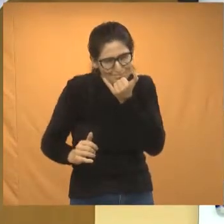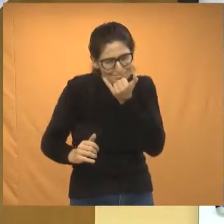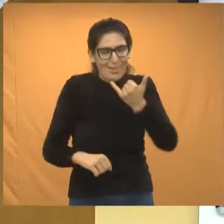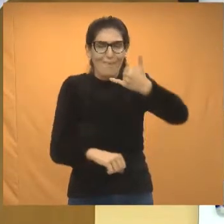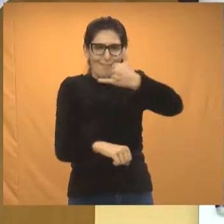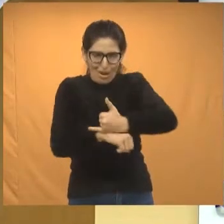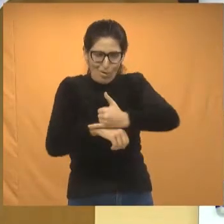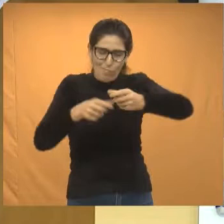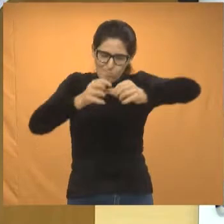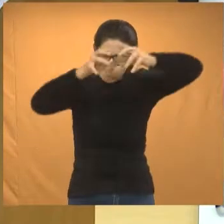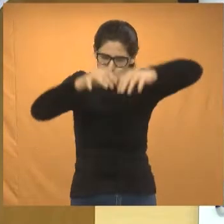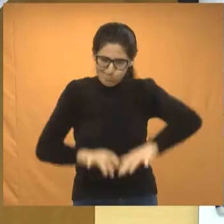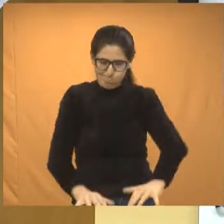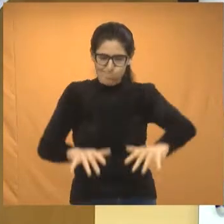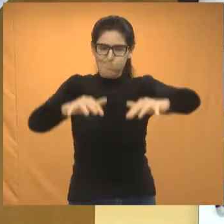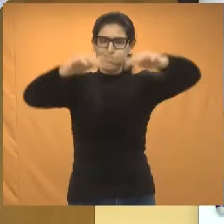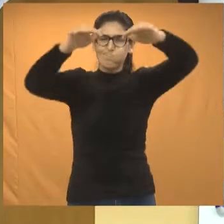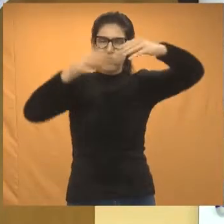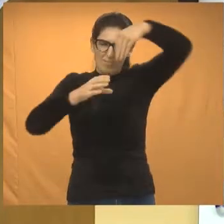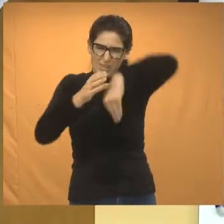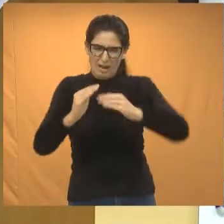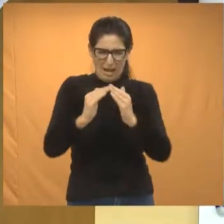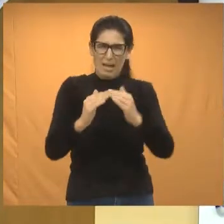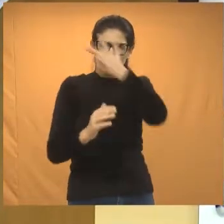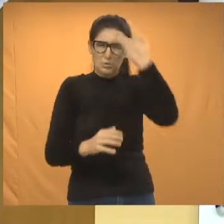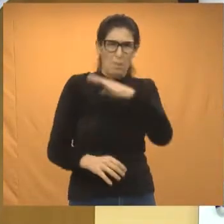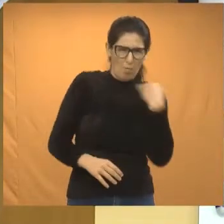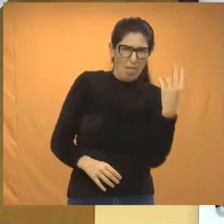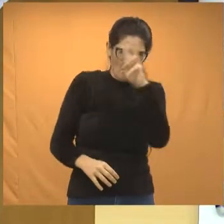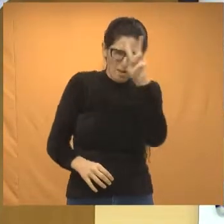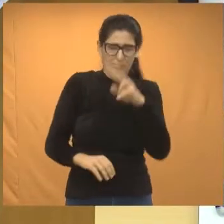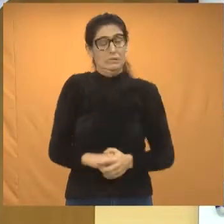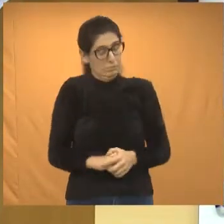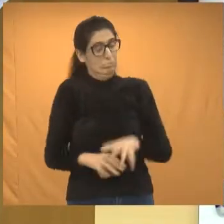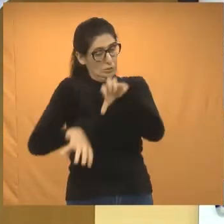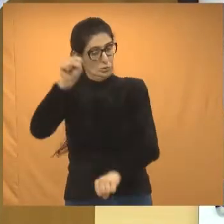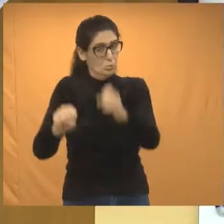juízo. Mas quando você traz isso para o controle local, e aqui a gente também tem que deixar